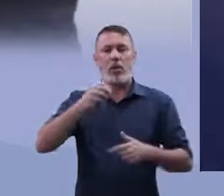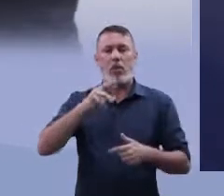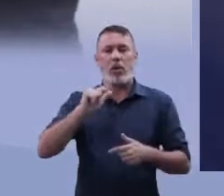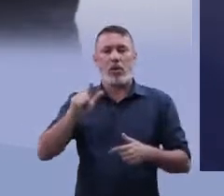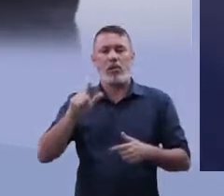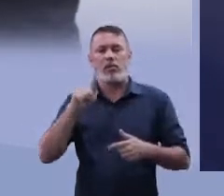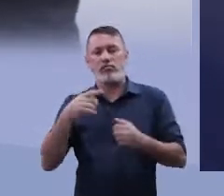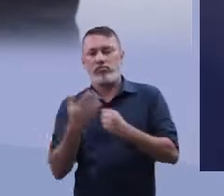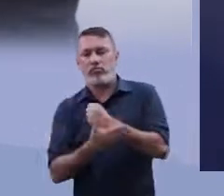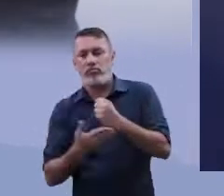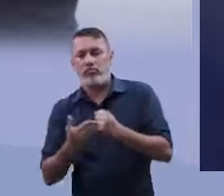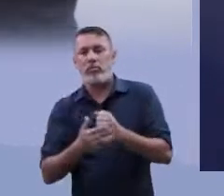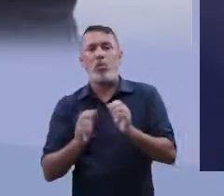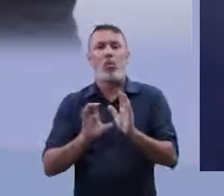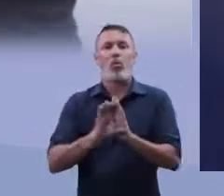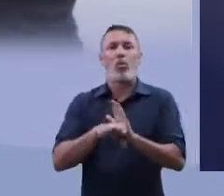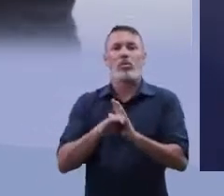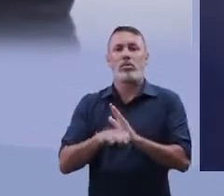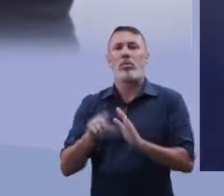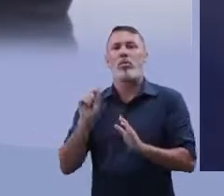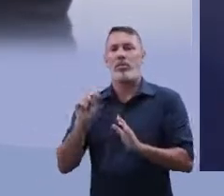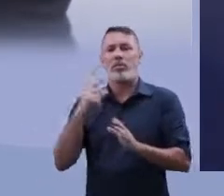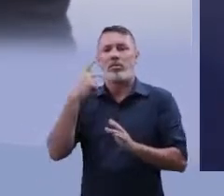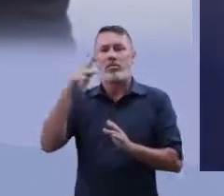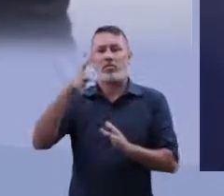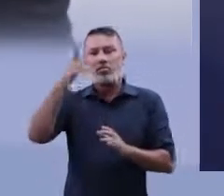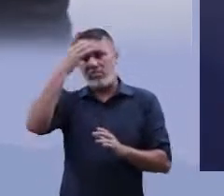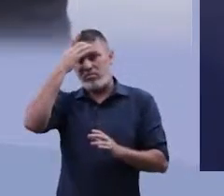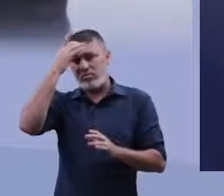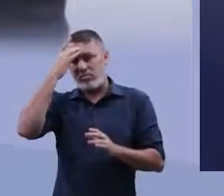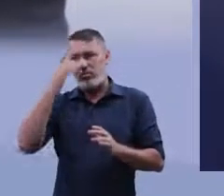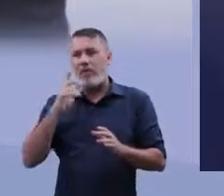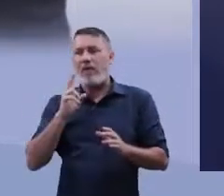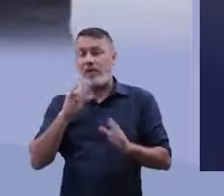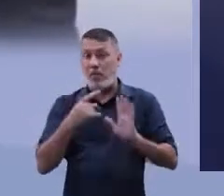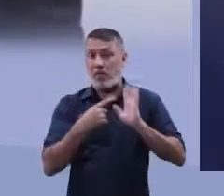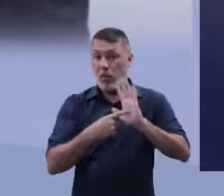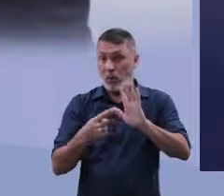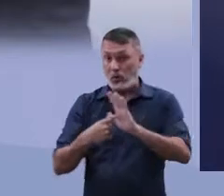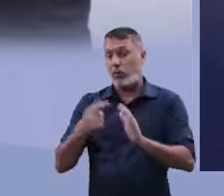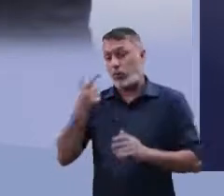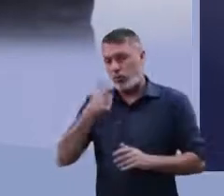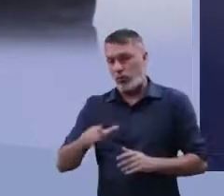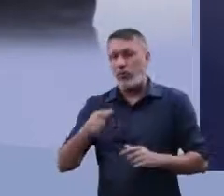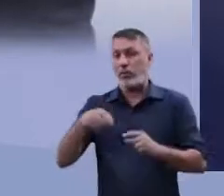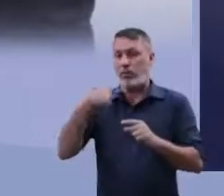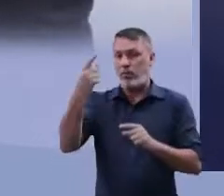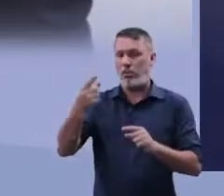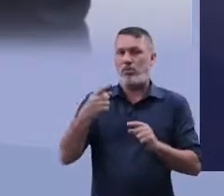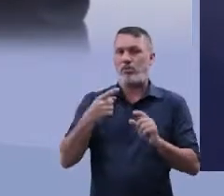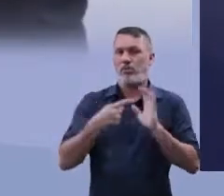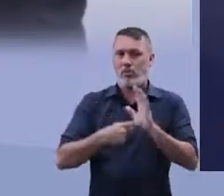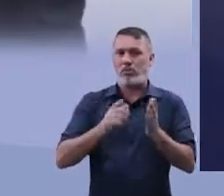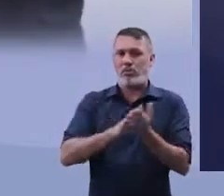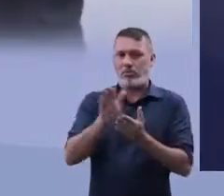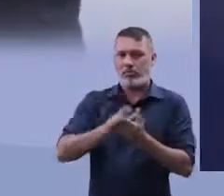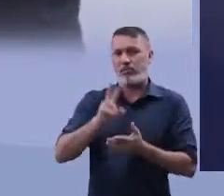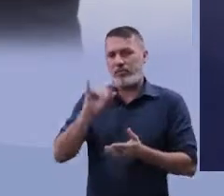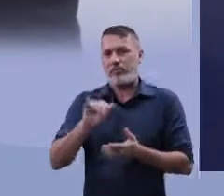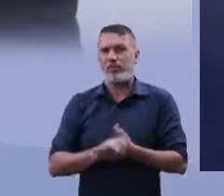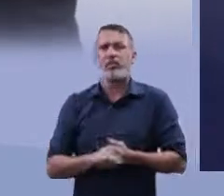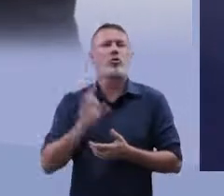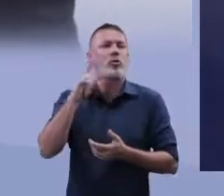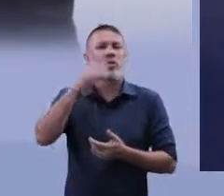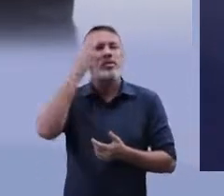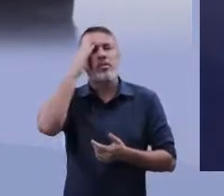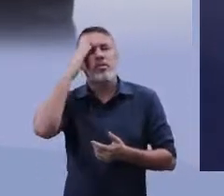moralmente fundamentada e apresenta os conceitos como imperativo, categórico e boa vontade, que ele vai trabalhar de novo no próximo obra que a gente vai apresentar. Mas só